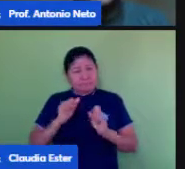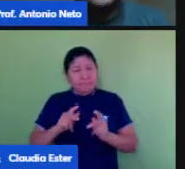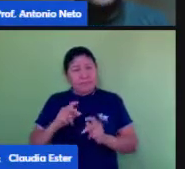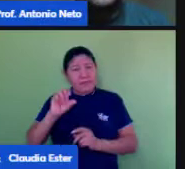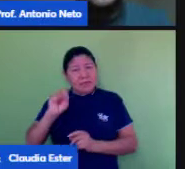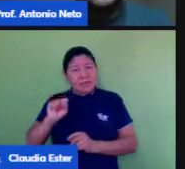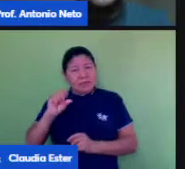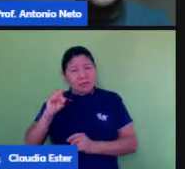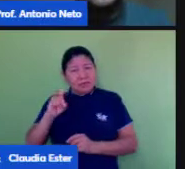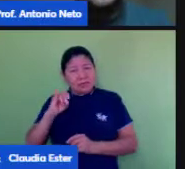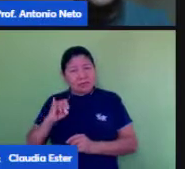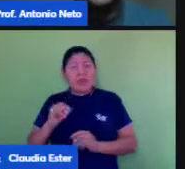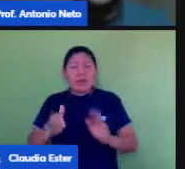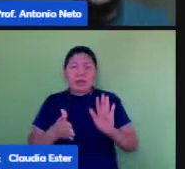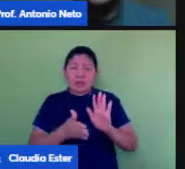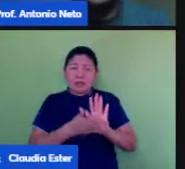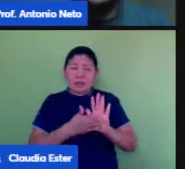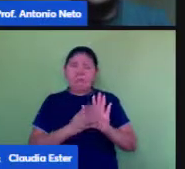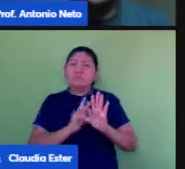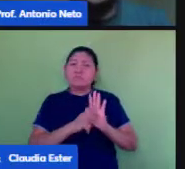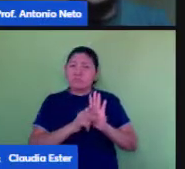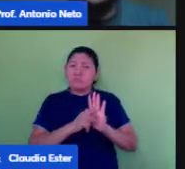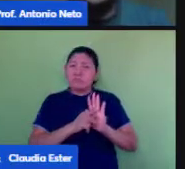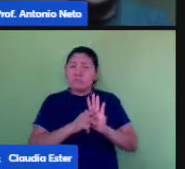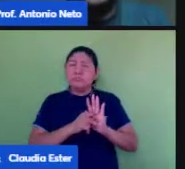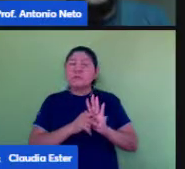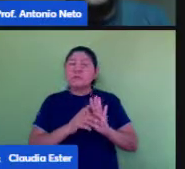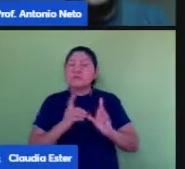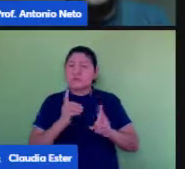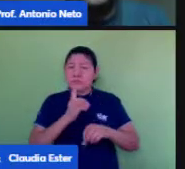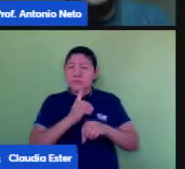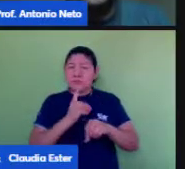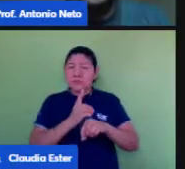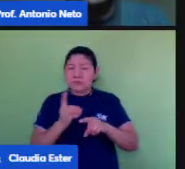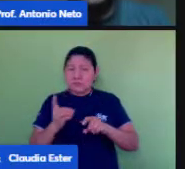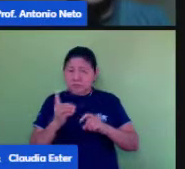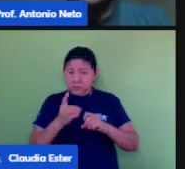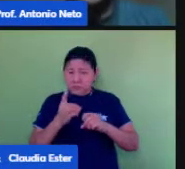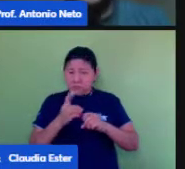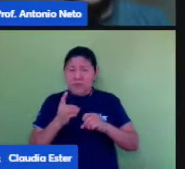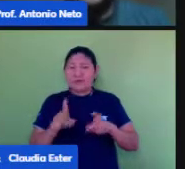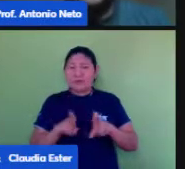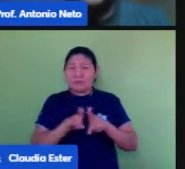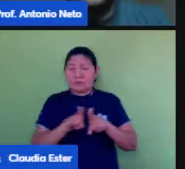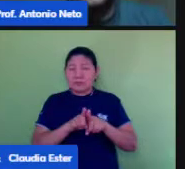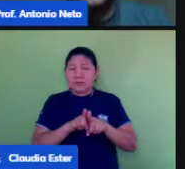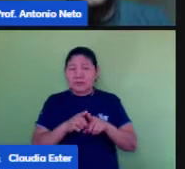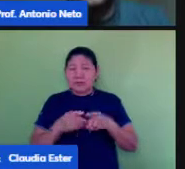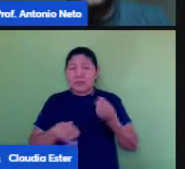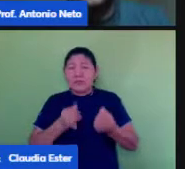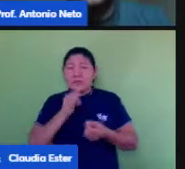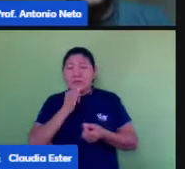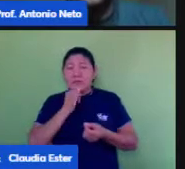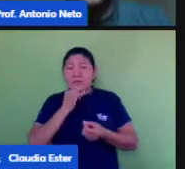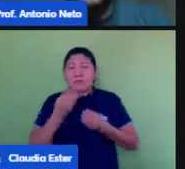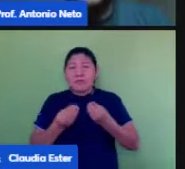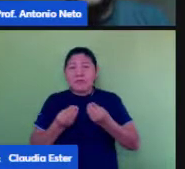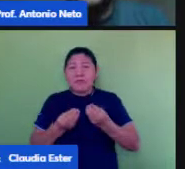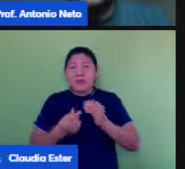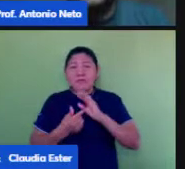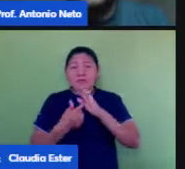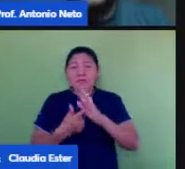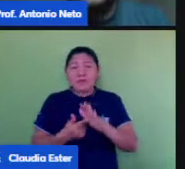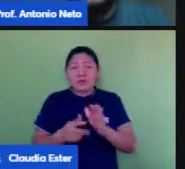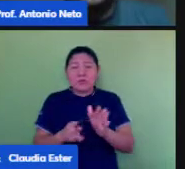proposta didática. Então, ela sempre vai ser atendida a ser alcançada conforme a realidade da sua